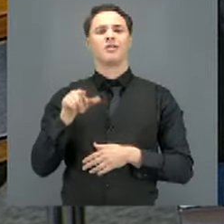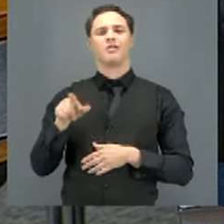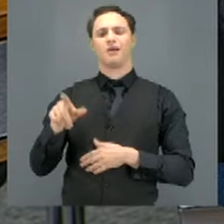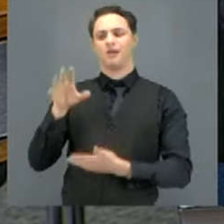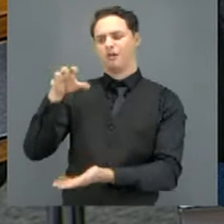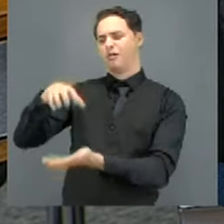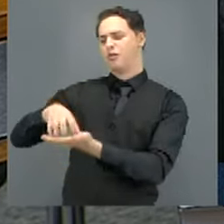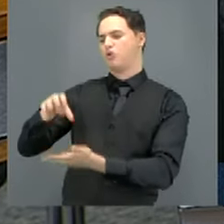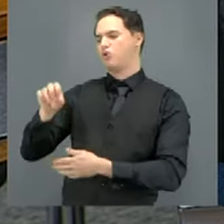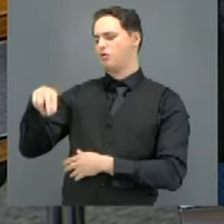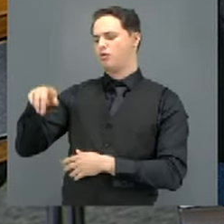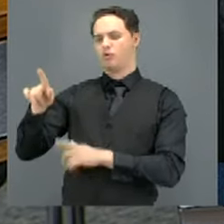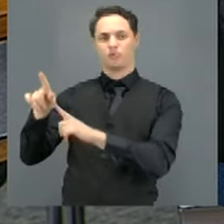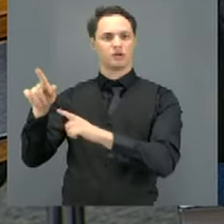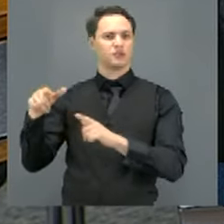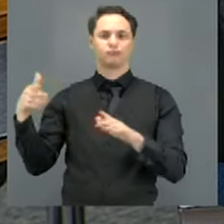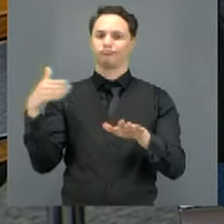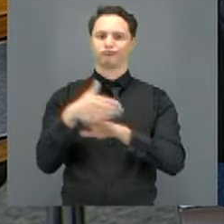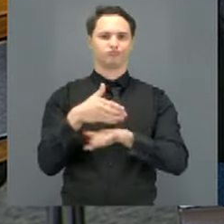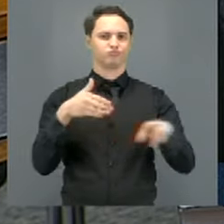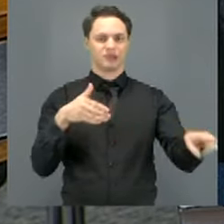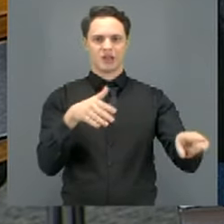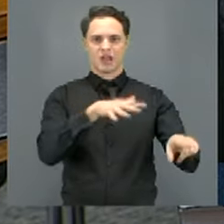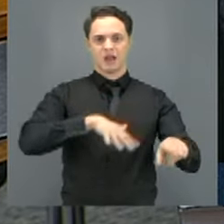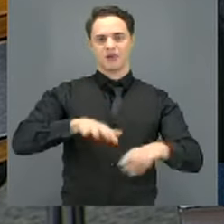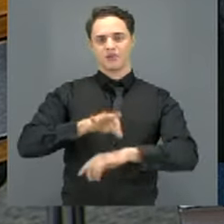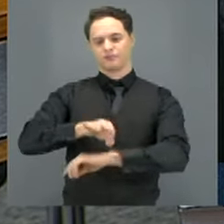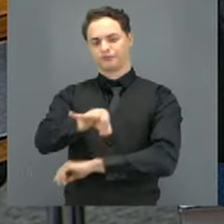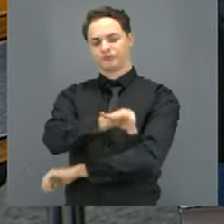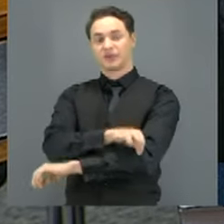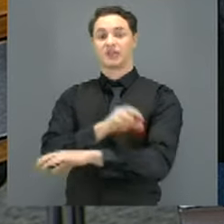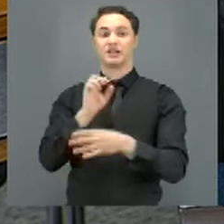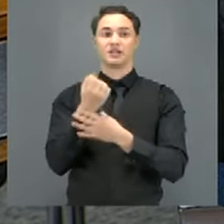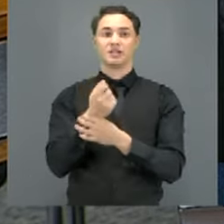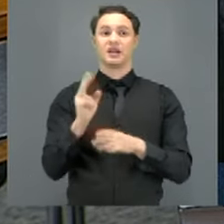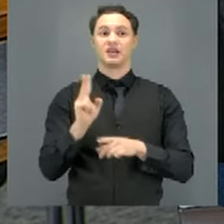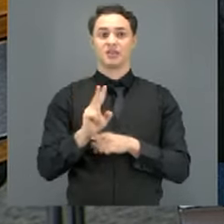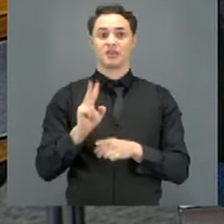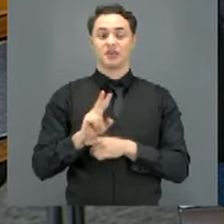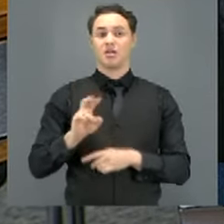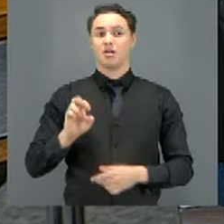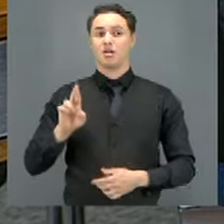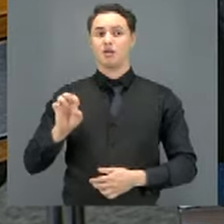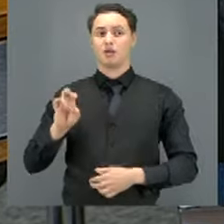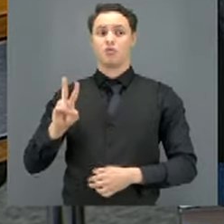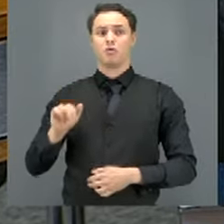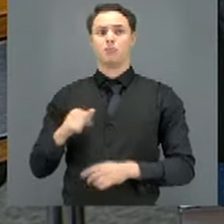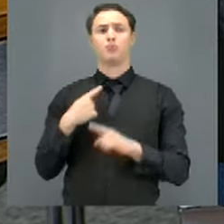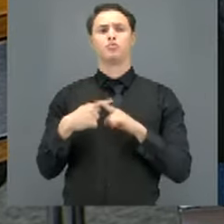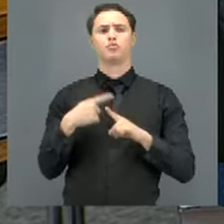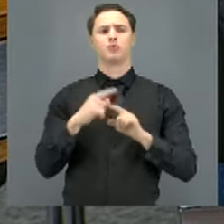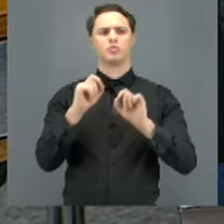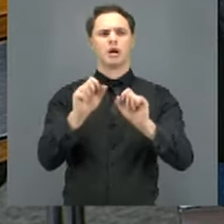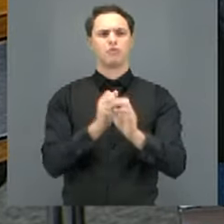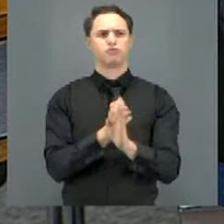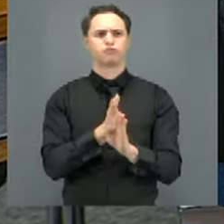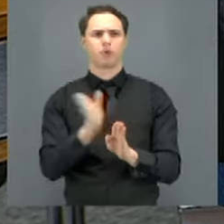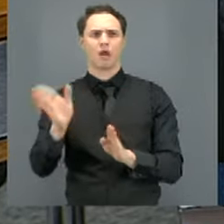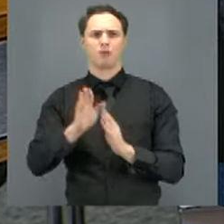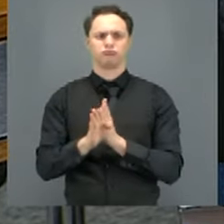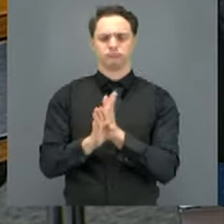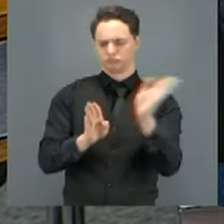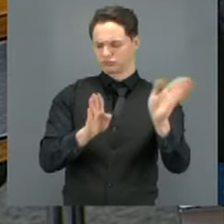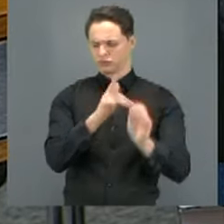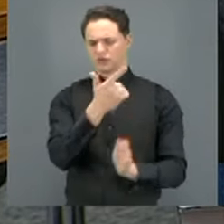terem acesso às suas reservas indígenas, por conta do desvio de condutas de